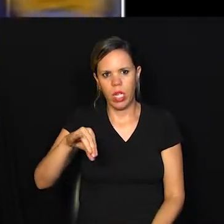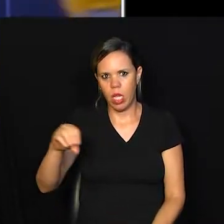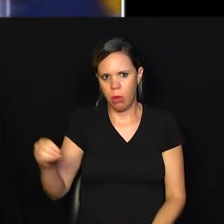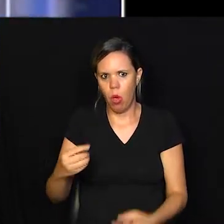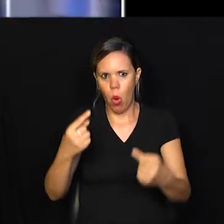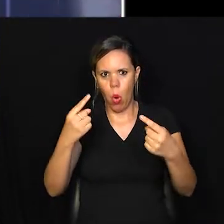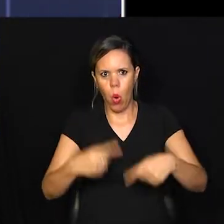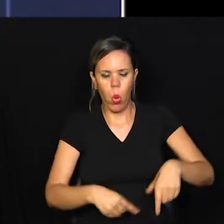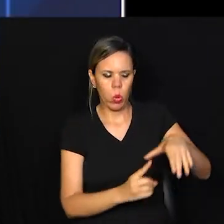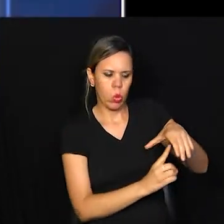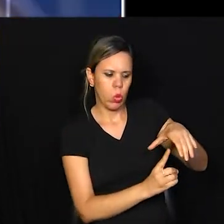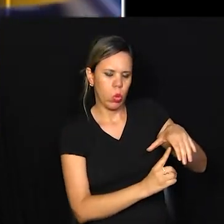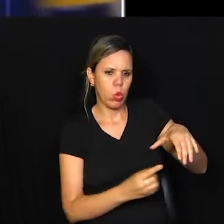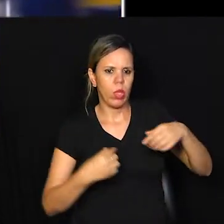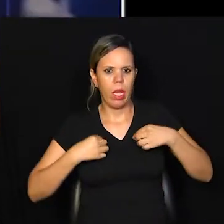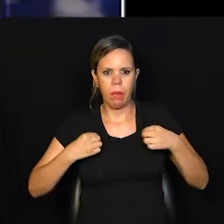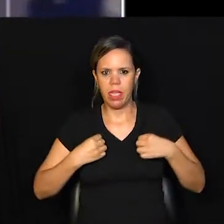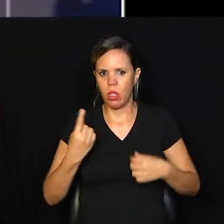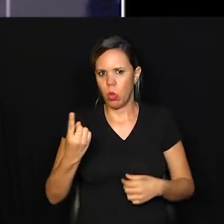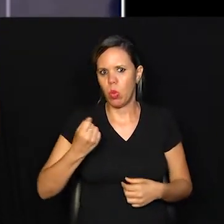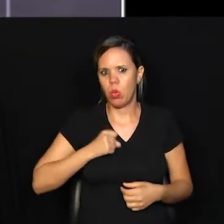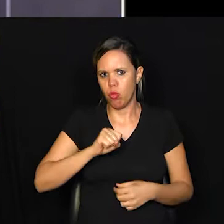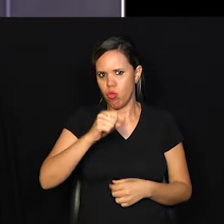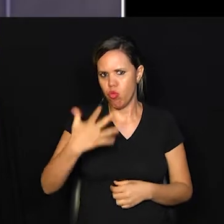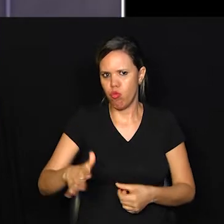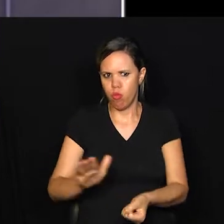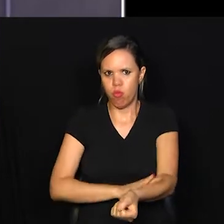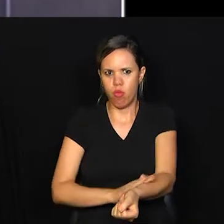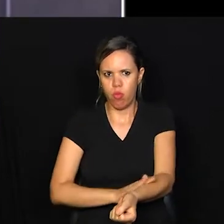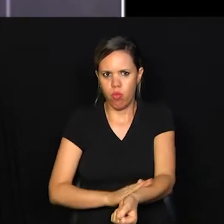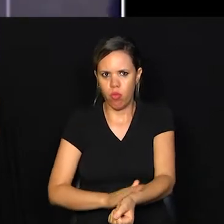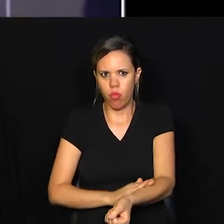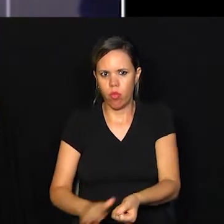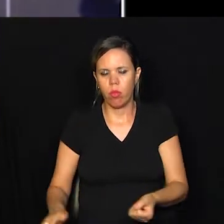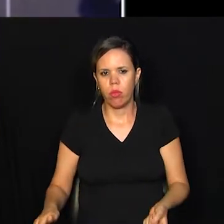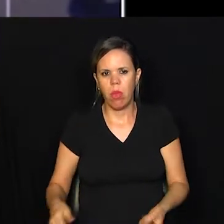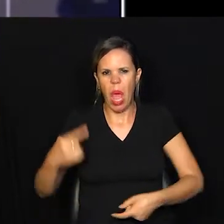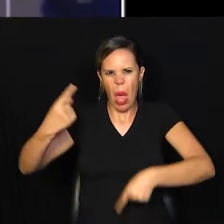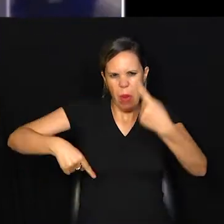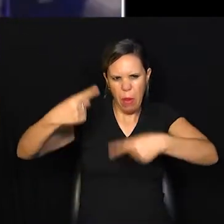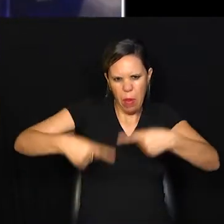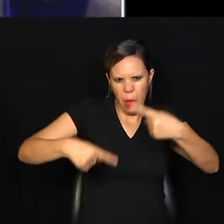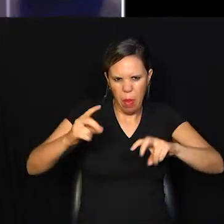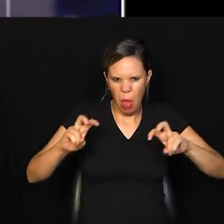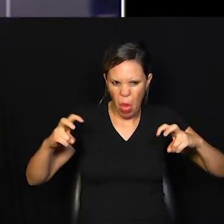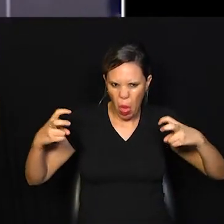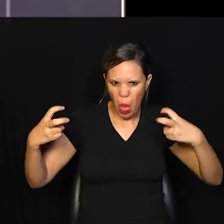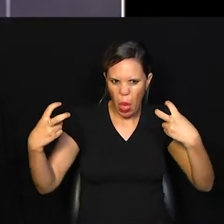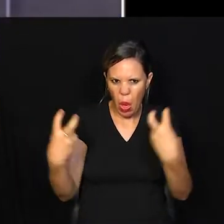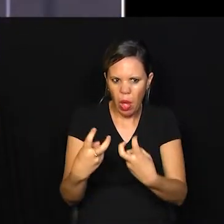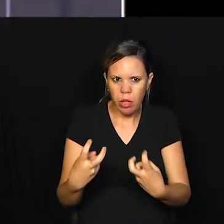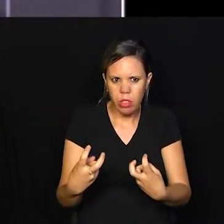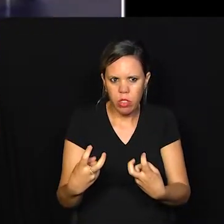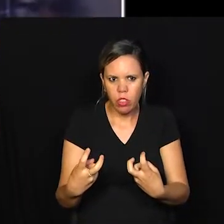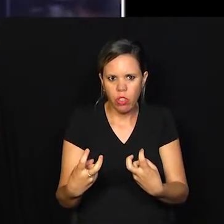Aranha. O camisa 1 santista ficou muito nervoso e chegou a discutir com os torcedores que estavam atrás do gol. Ao